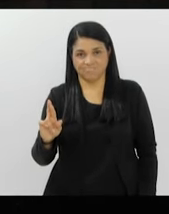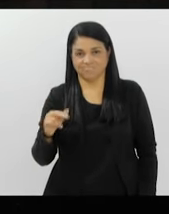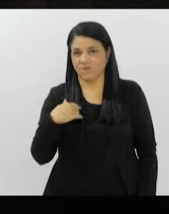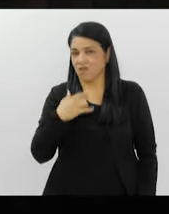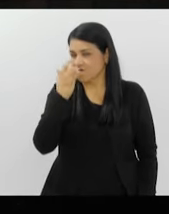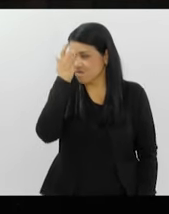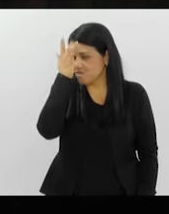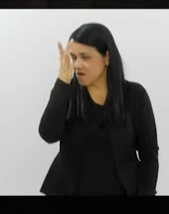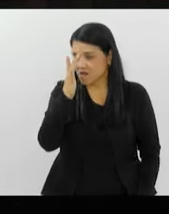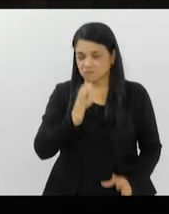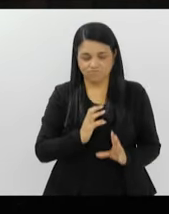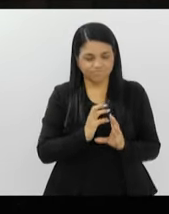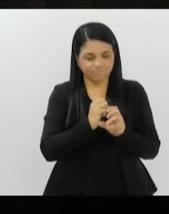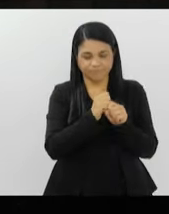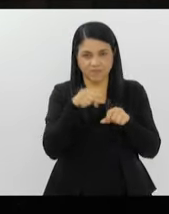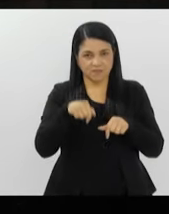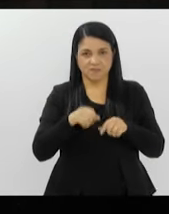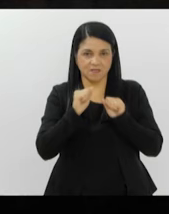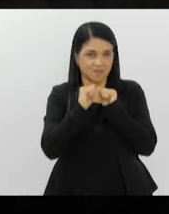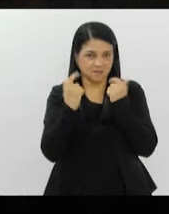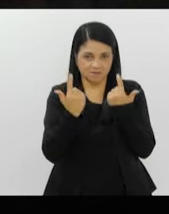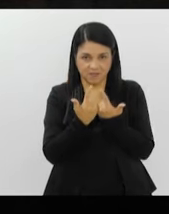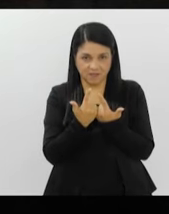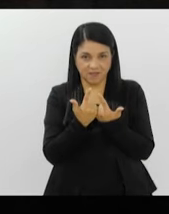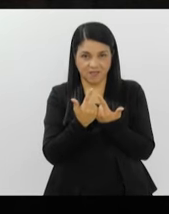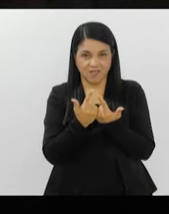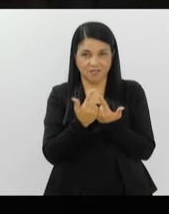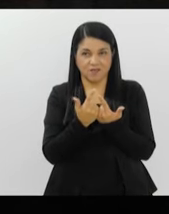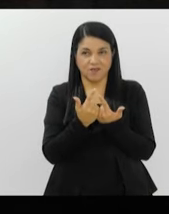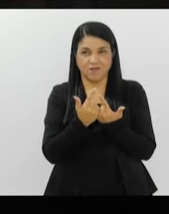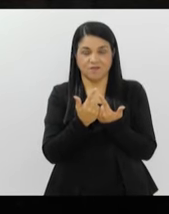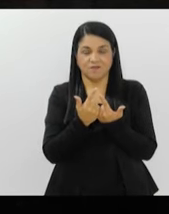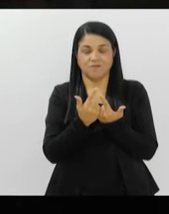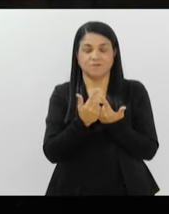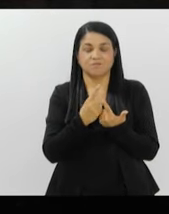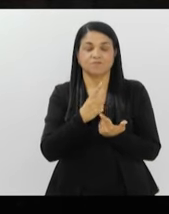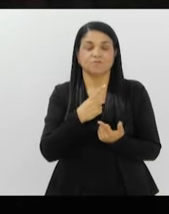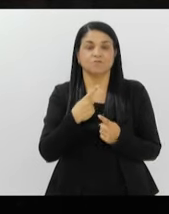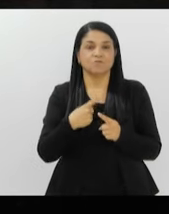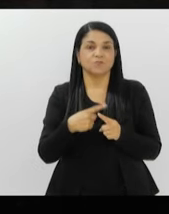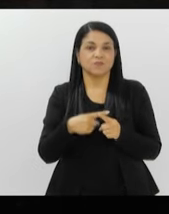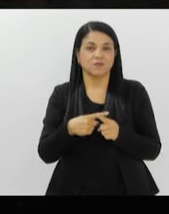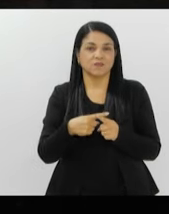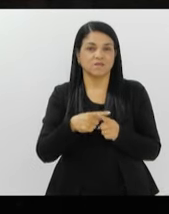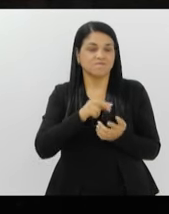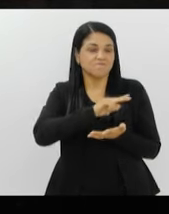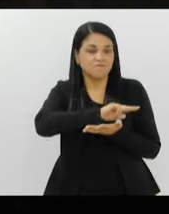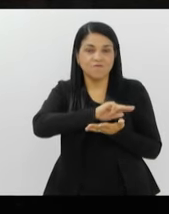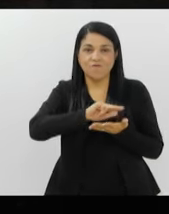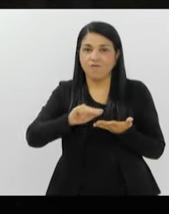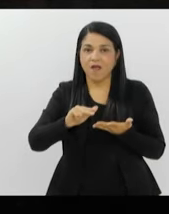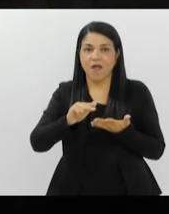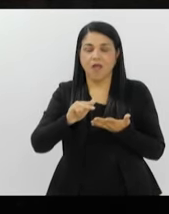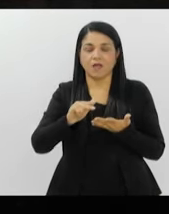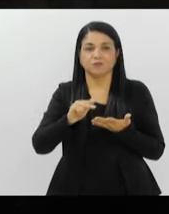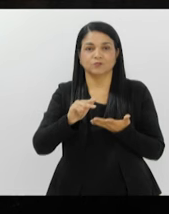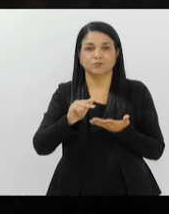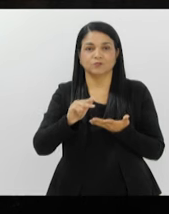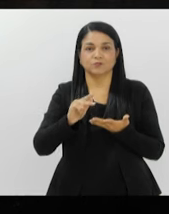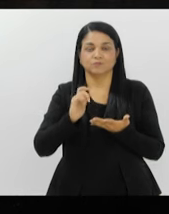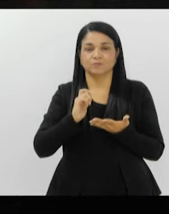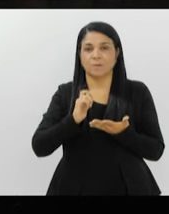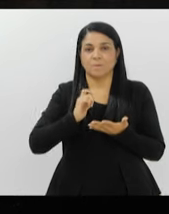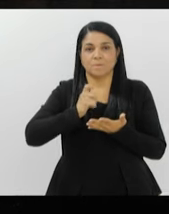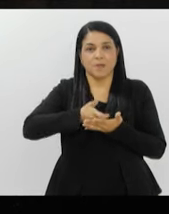fazer esse cálculo aqui na Assembleia porque é um coletivo de empréstimos que tem que ser